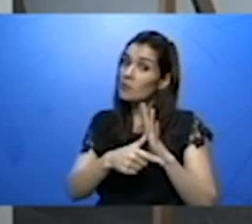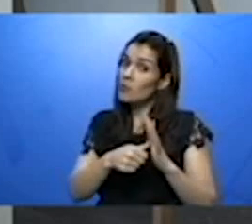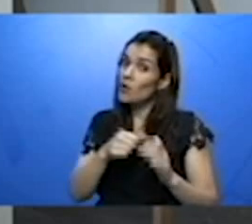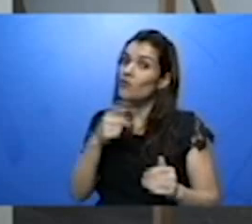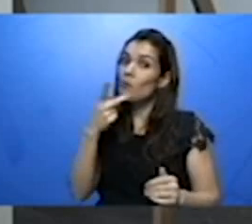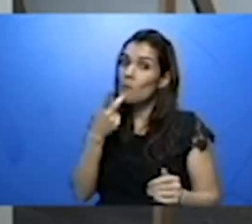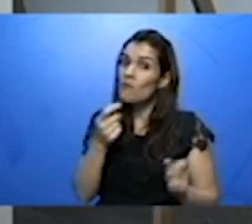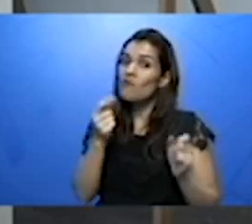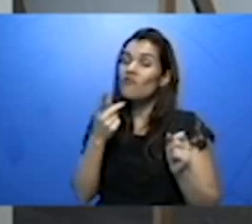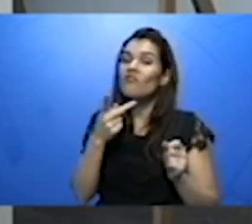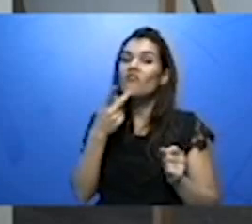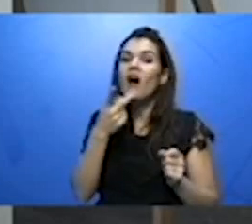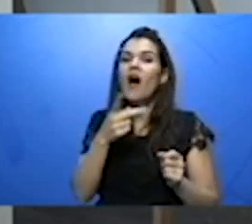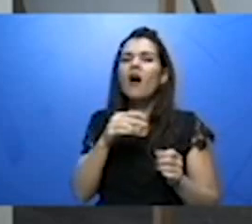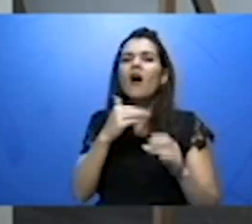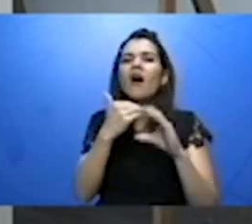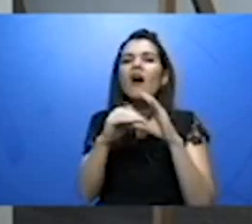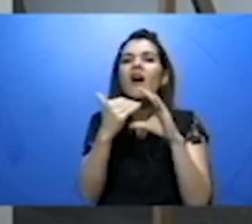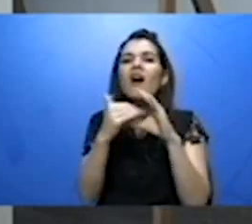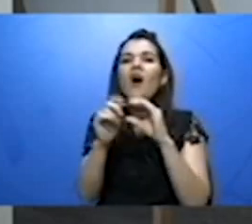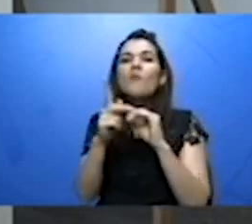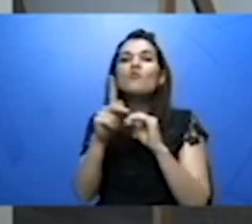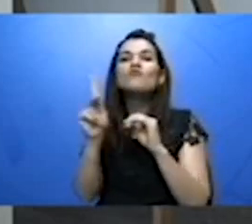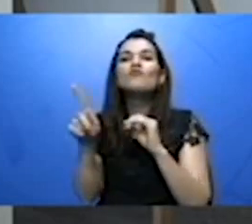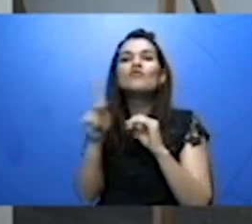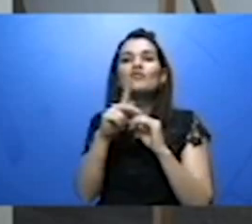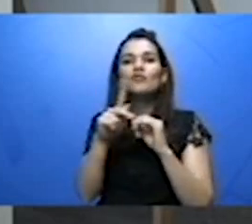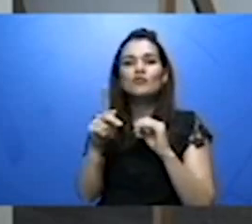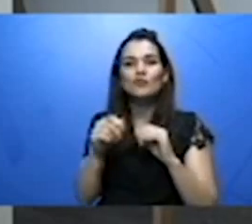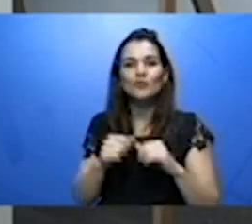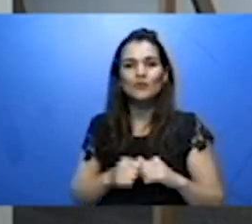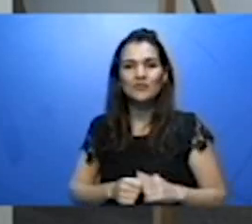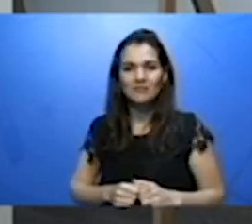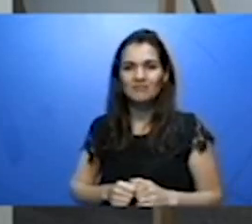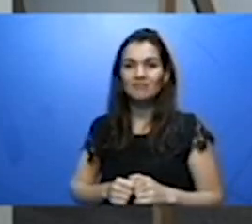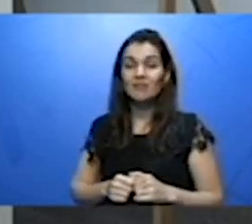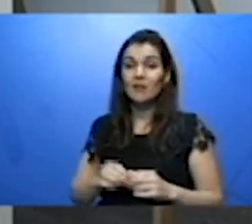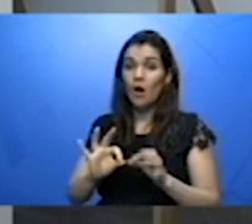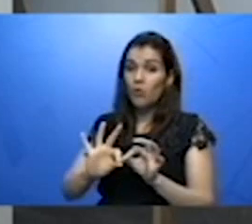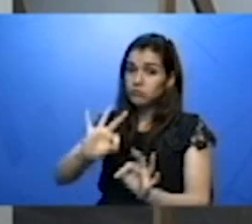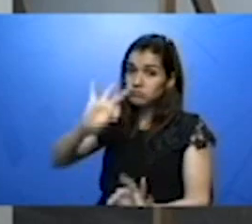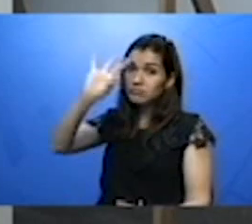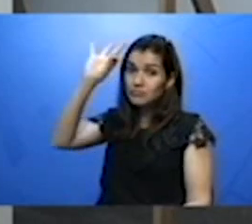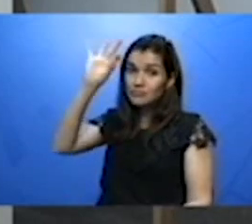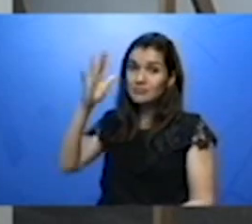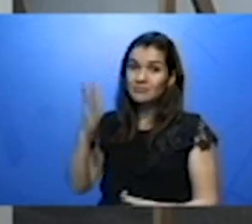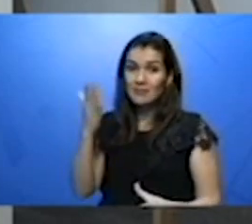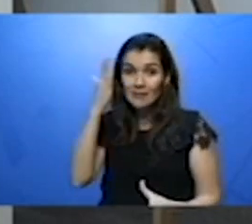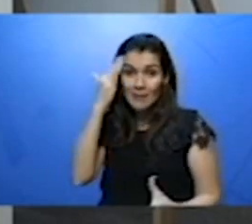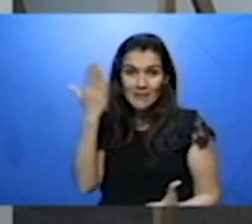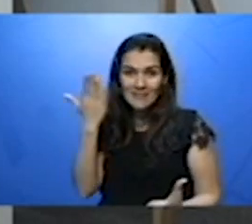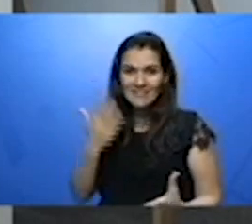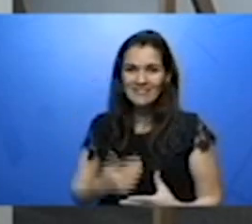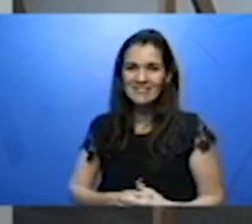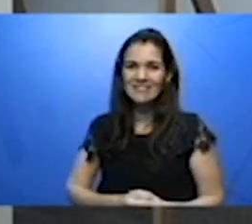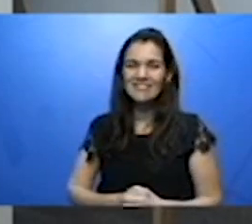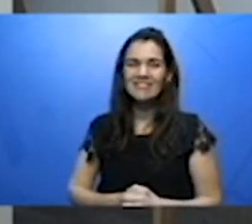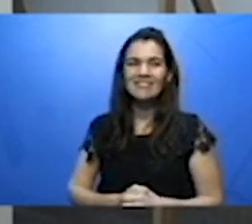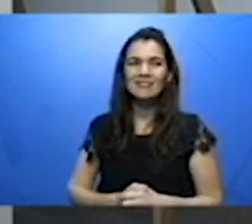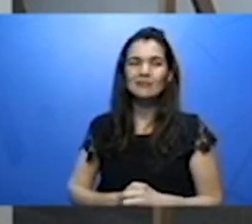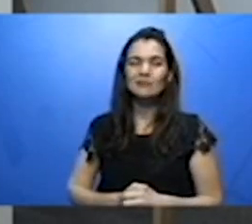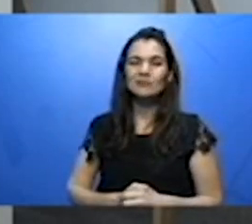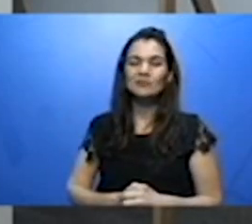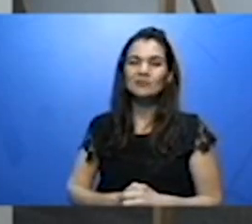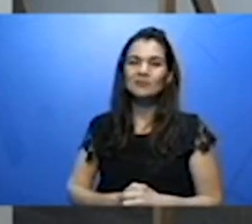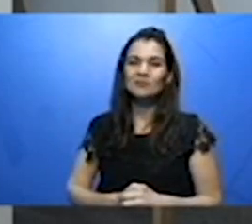descobrir você também pode enviar para sua professora eu conversar com quem cuida de você sobre a sua altura Tá bom então acompanha leitura